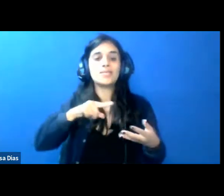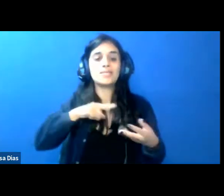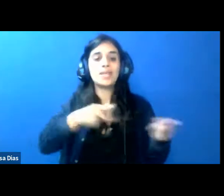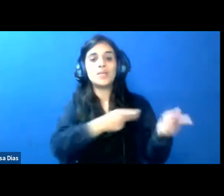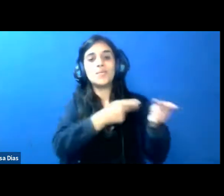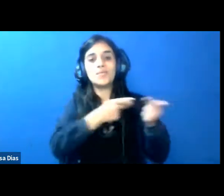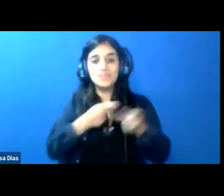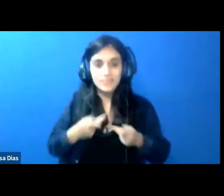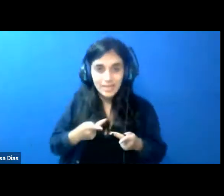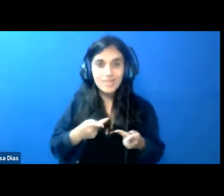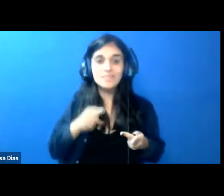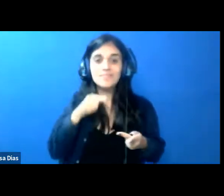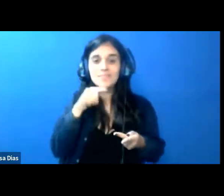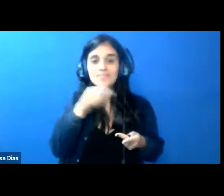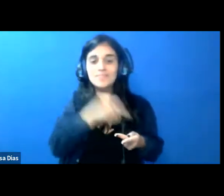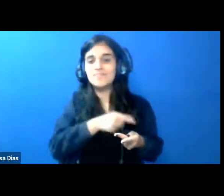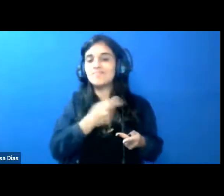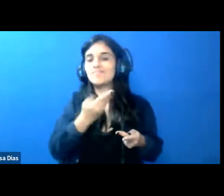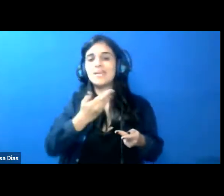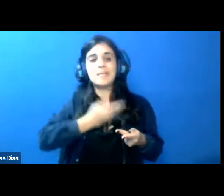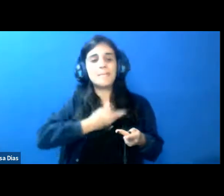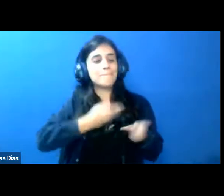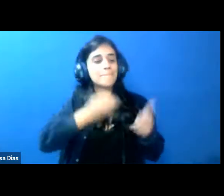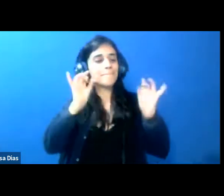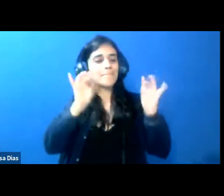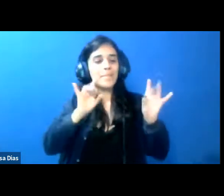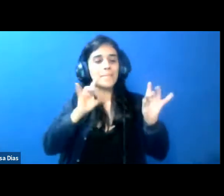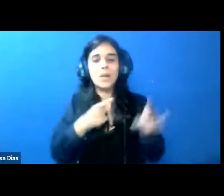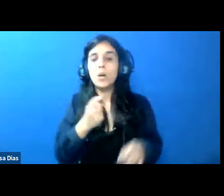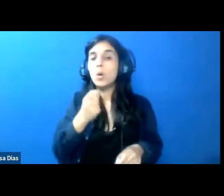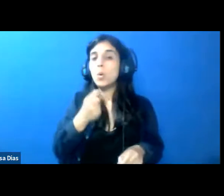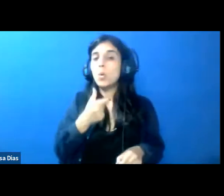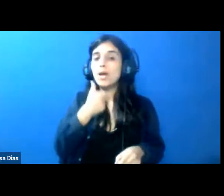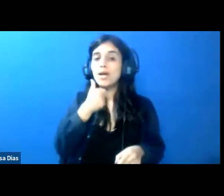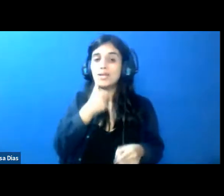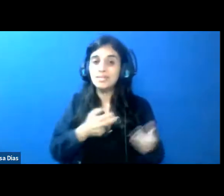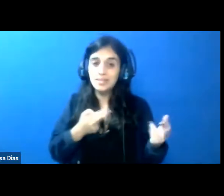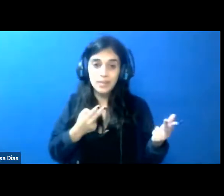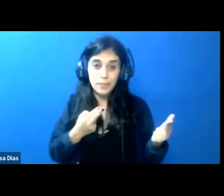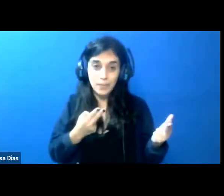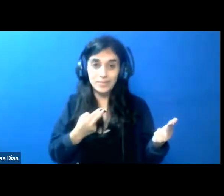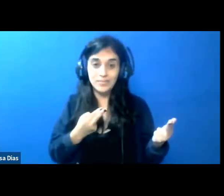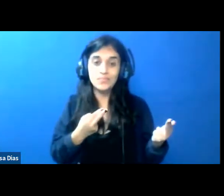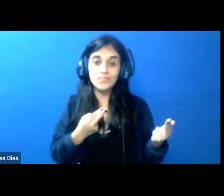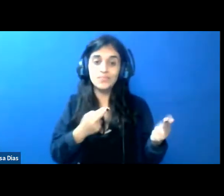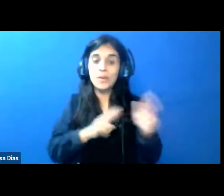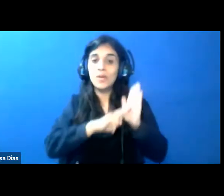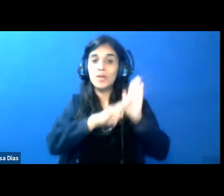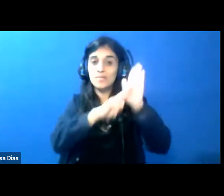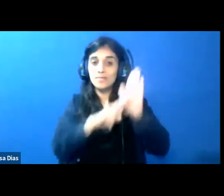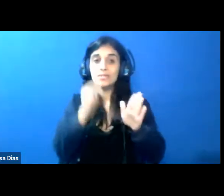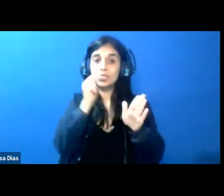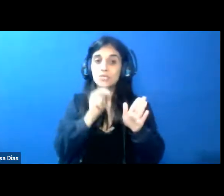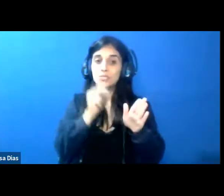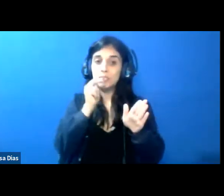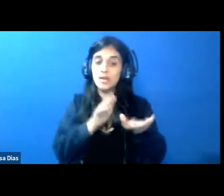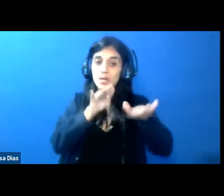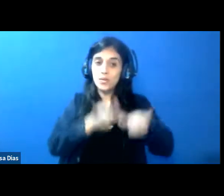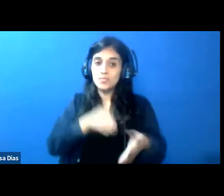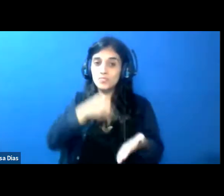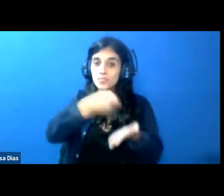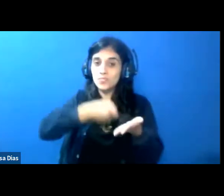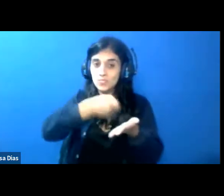que para mim é uma grande amiga, uma irmã, é uma referência no nosso movimento de mulheres camponesas, uma grande